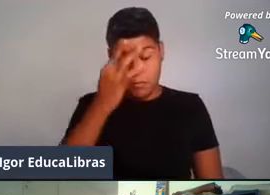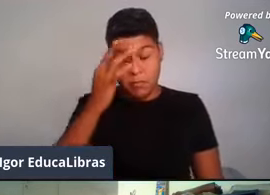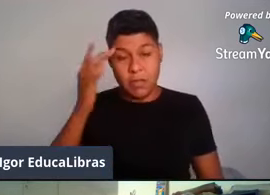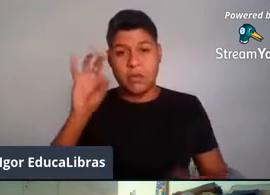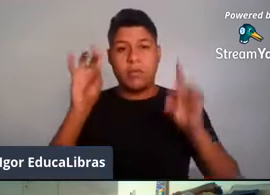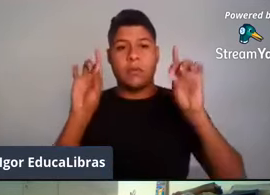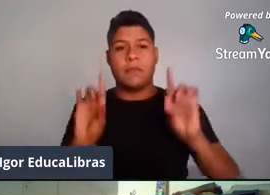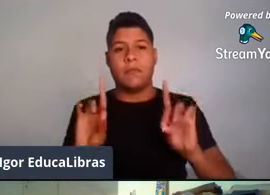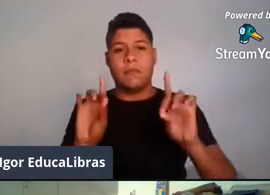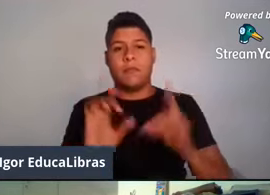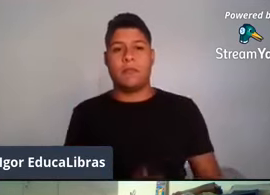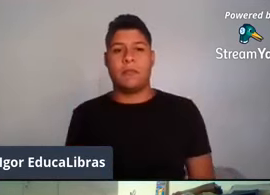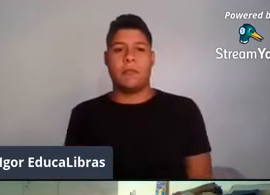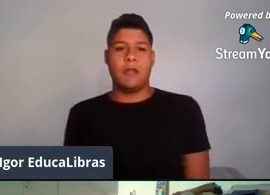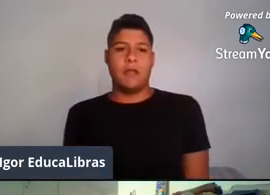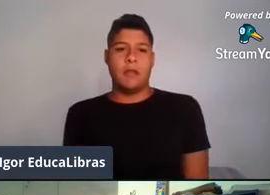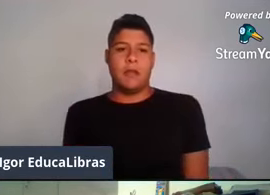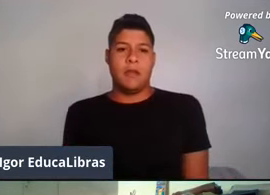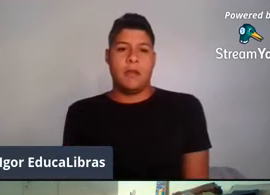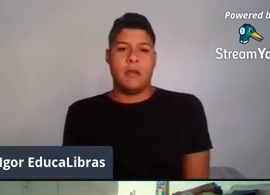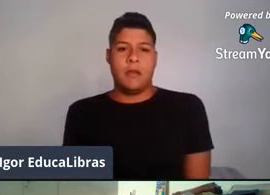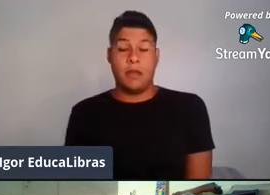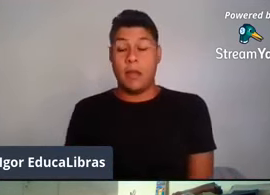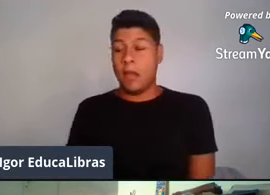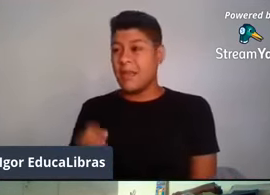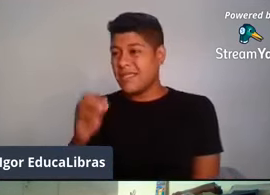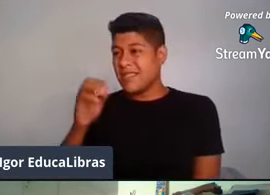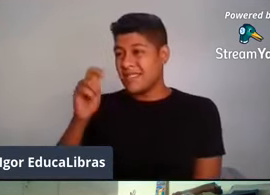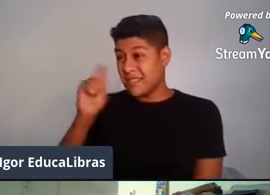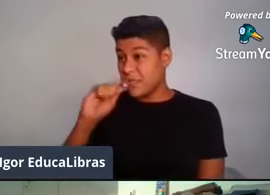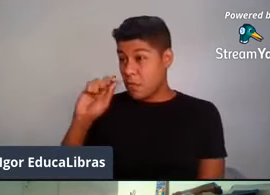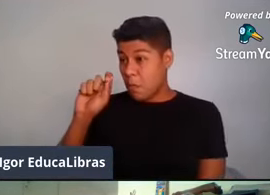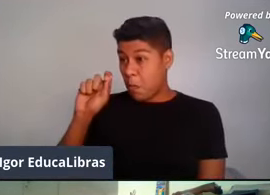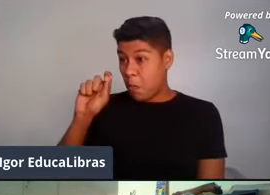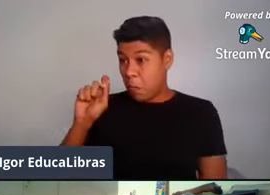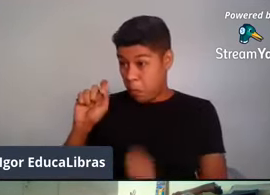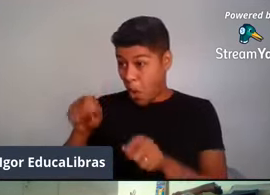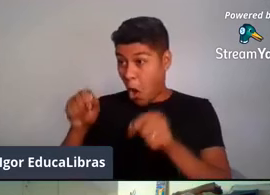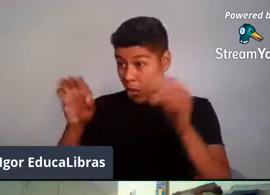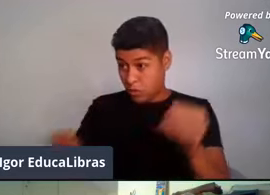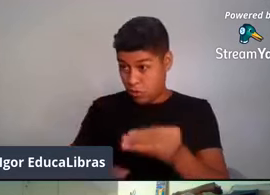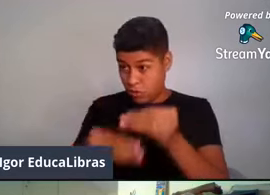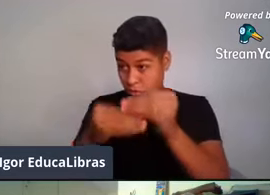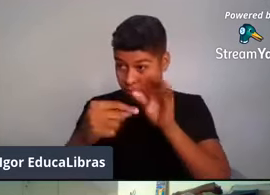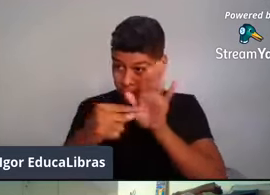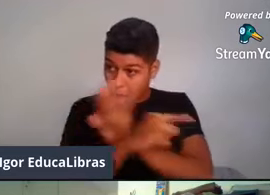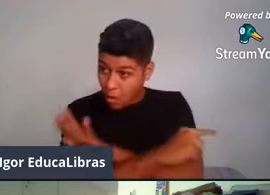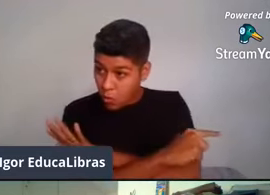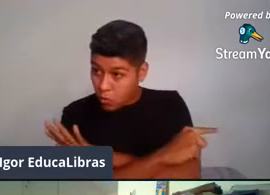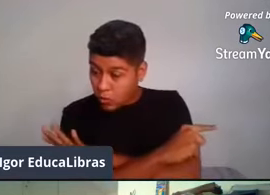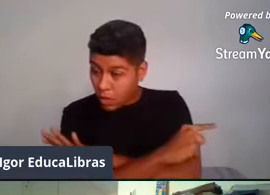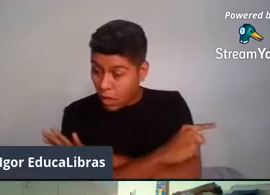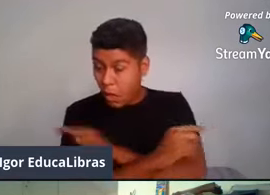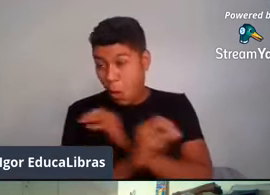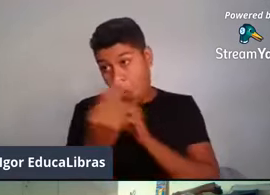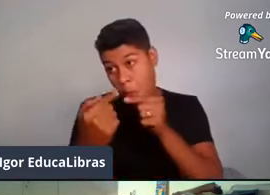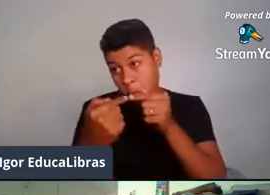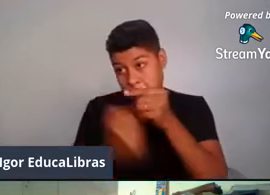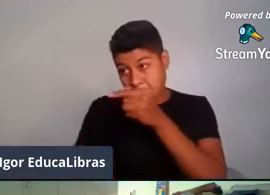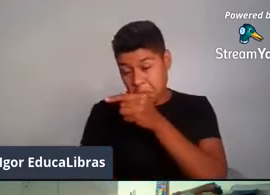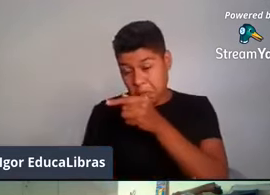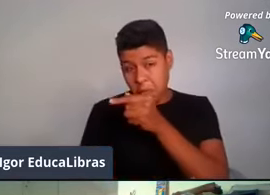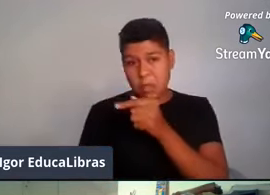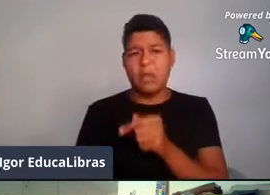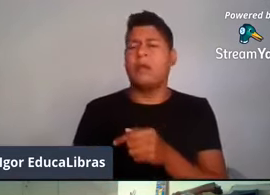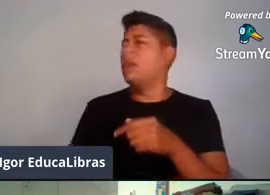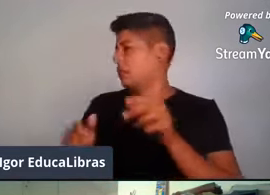deficiência. Ô, Cid, eu posso aproveitar a Marinalva e fazer uma pergunta para ela, ou estou quebrando o teu... Por favor. Não, de